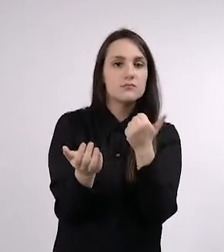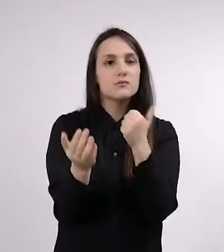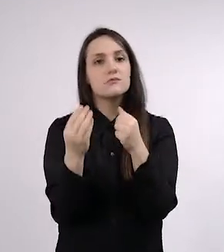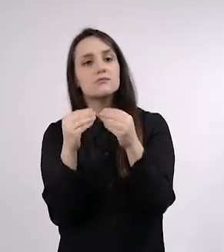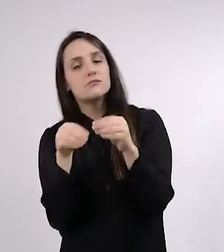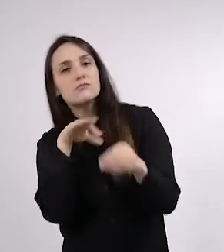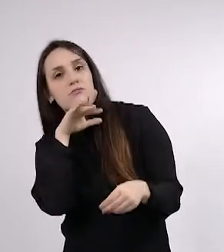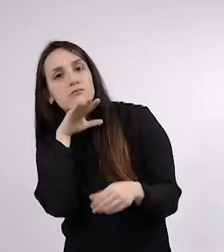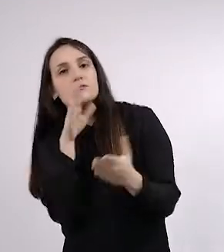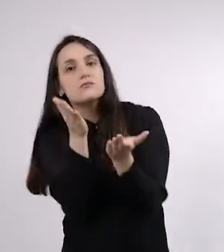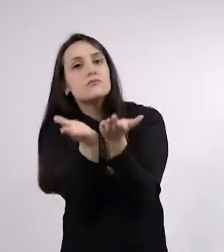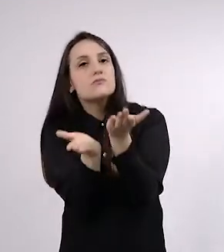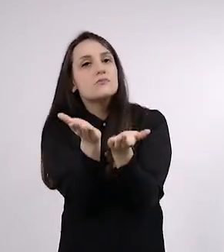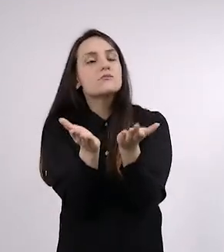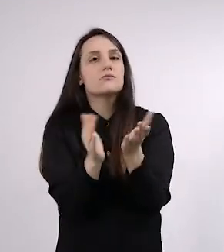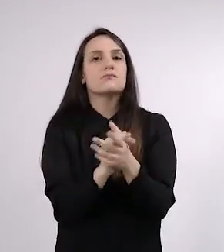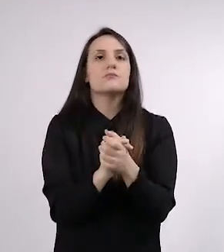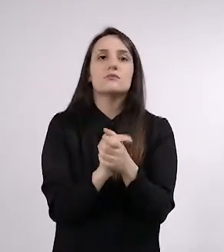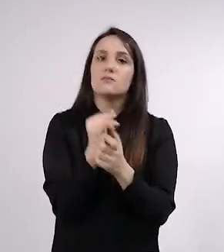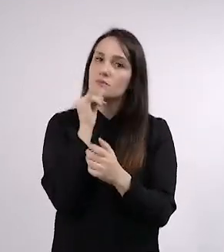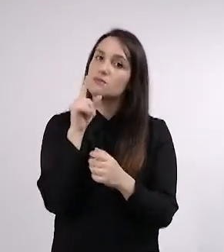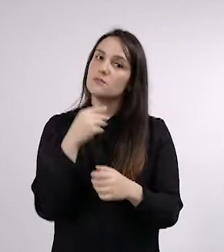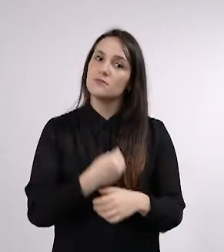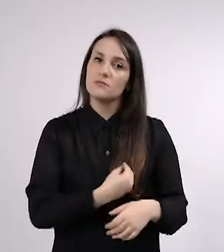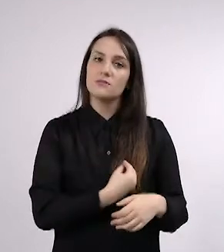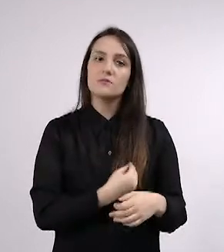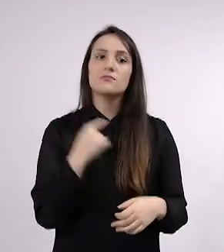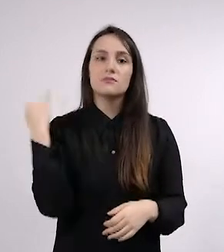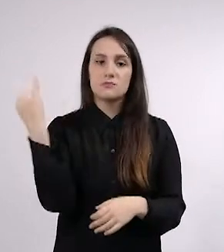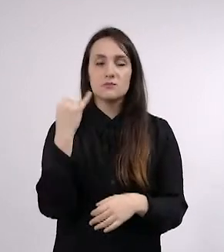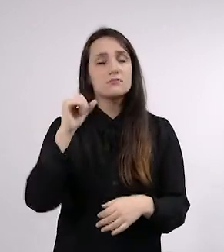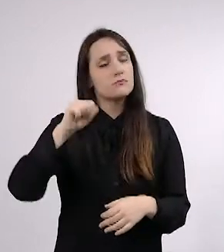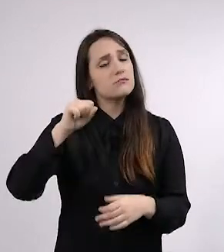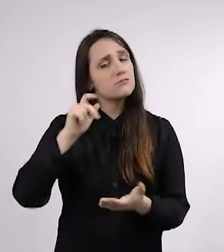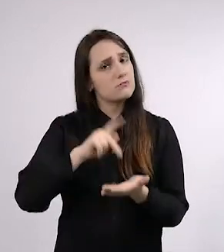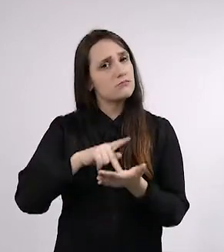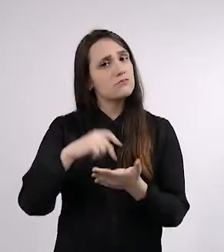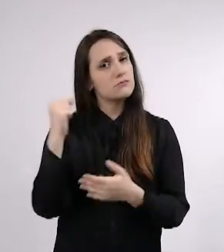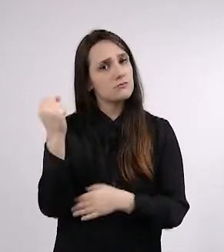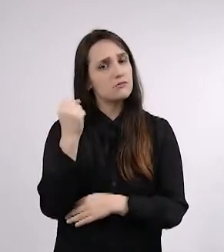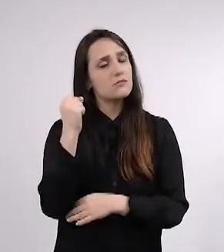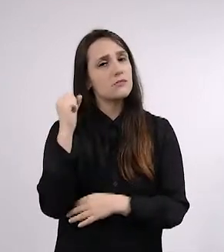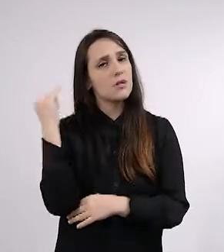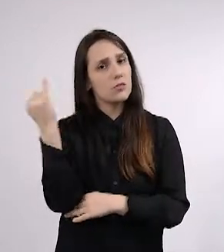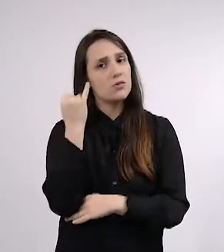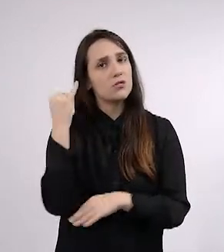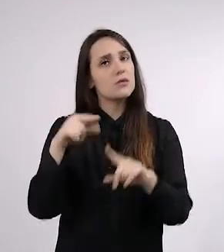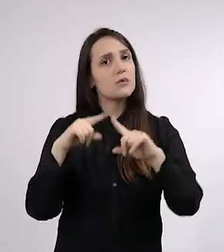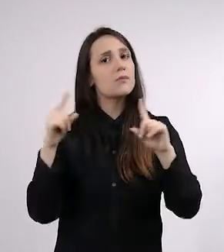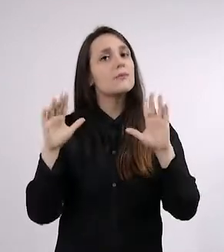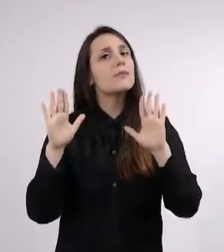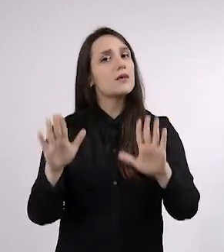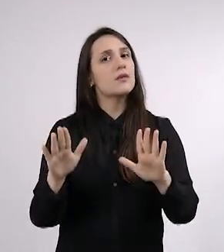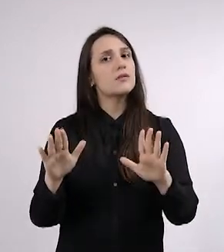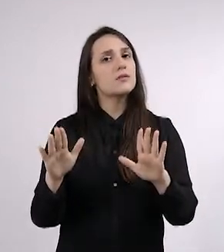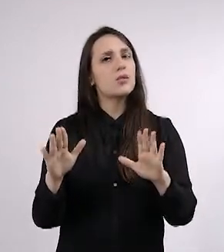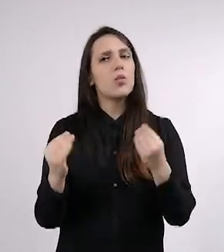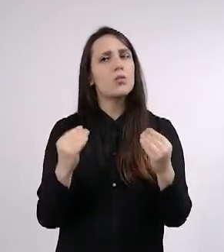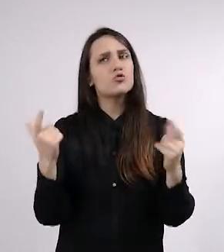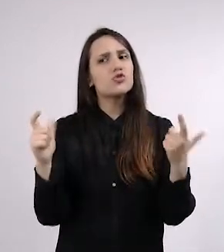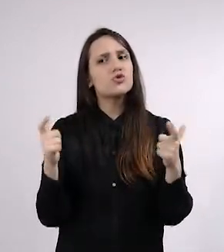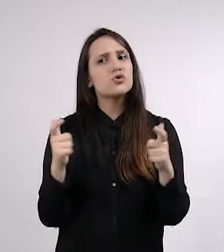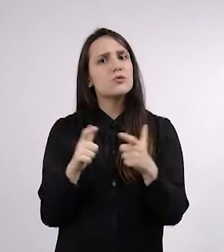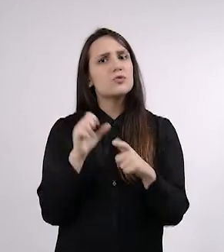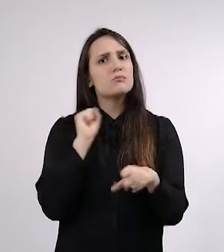assim, não se pode medir o custo de uma vida. E é verdade, não se pode. Mas no coletivo, você tem como